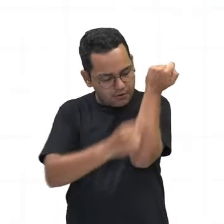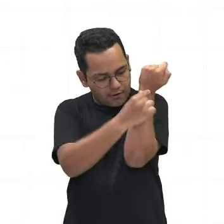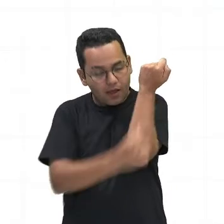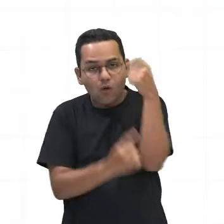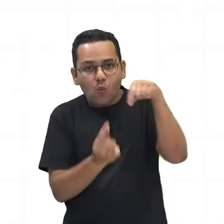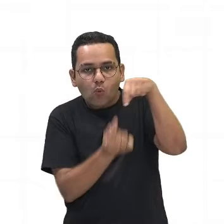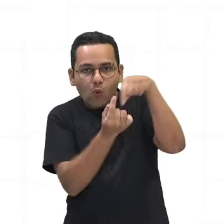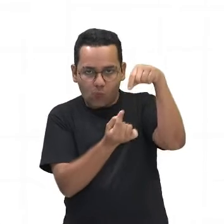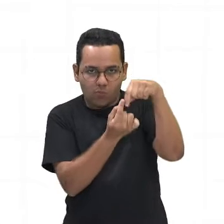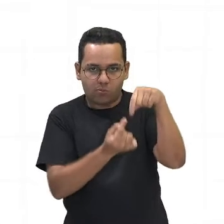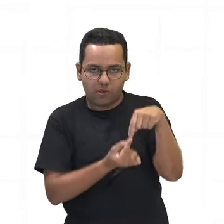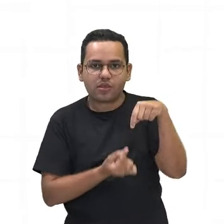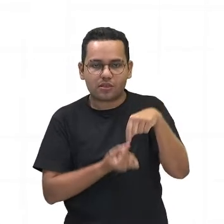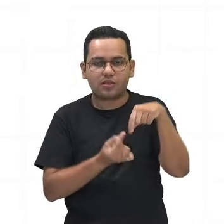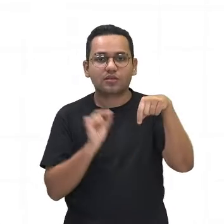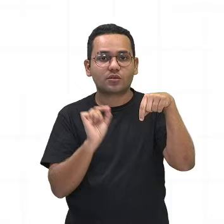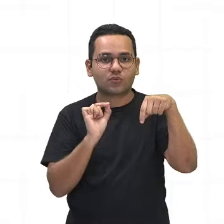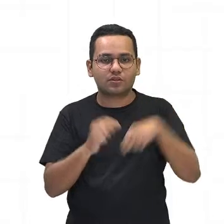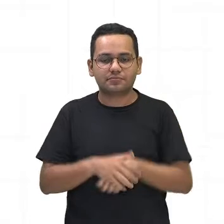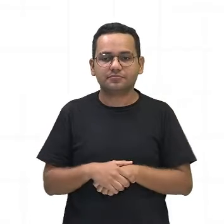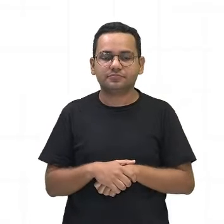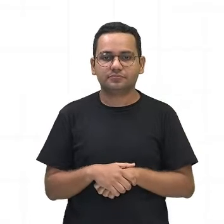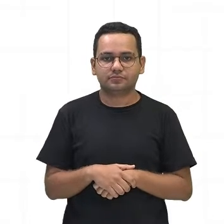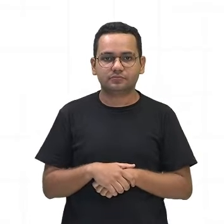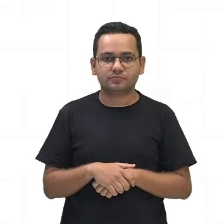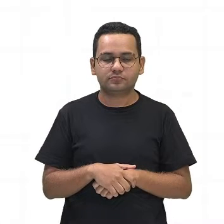São aqueles vasos que estão localizados